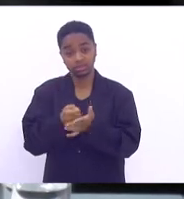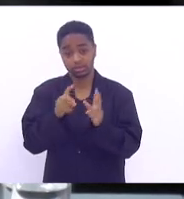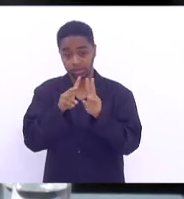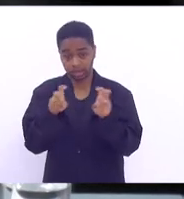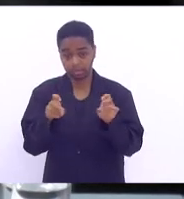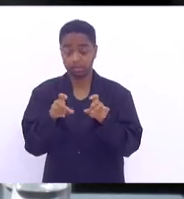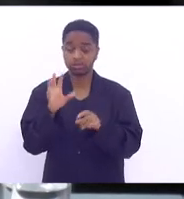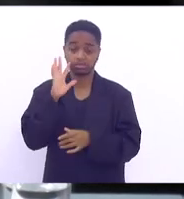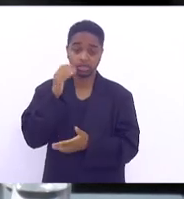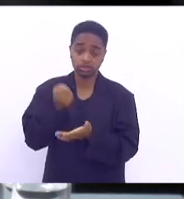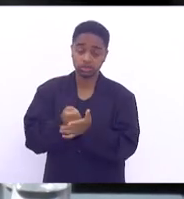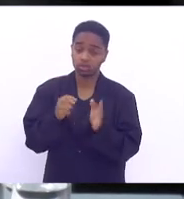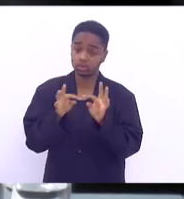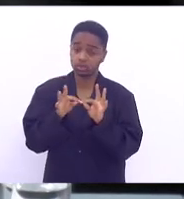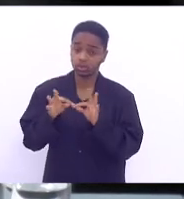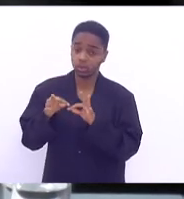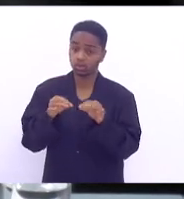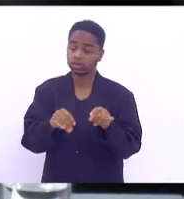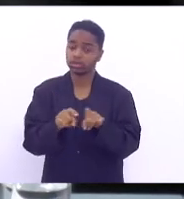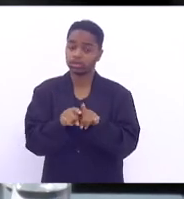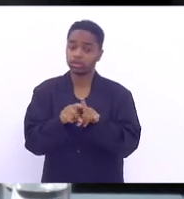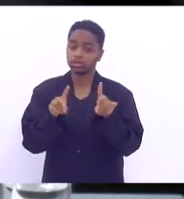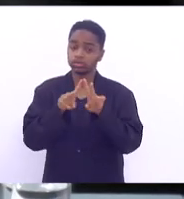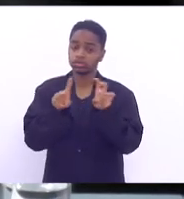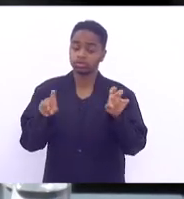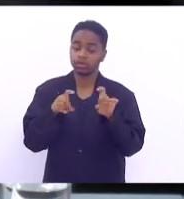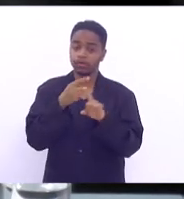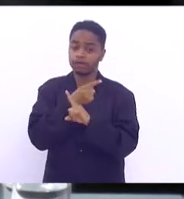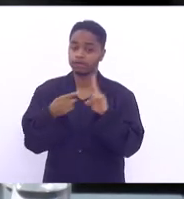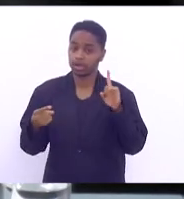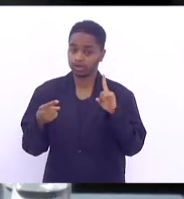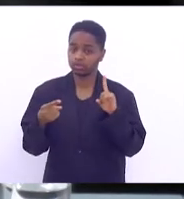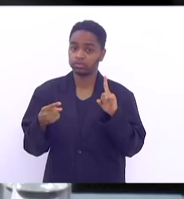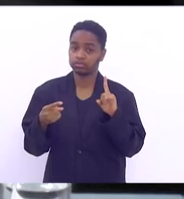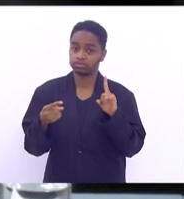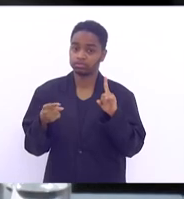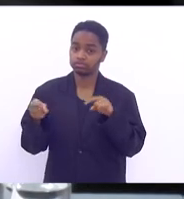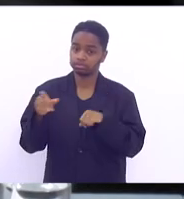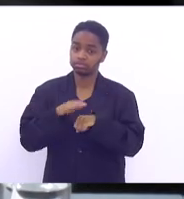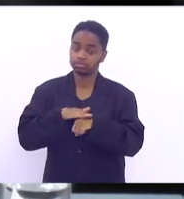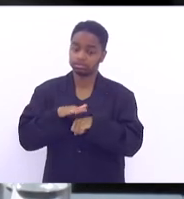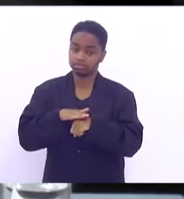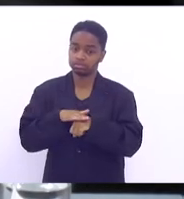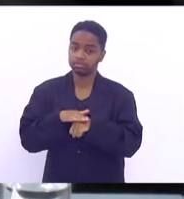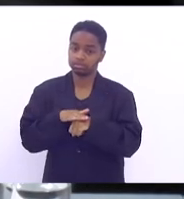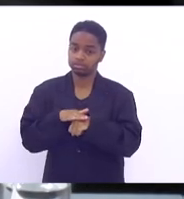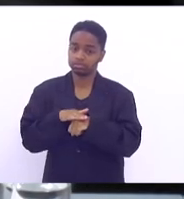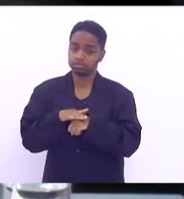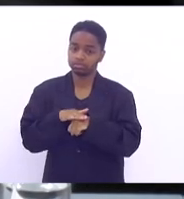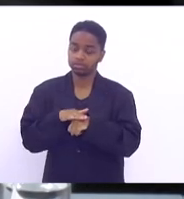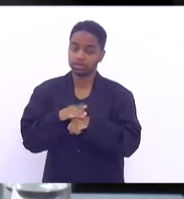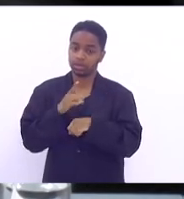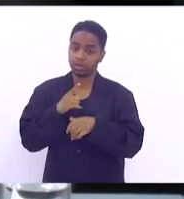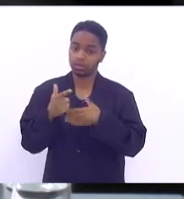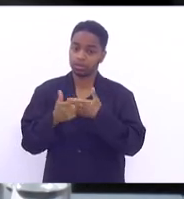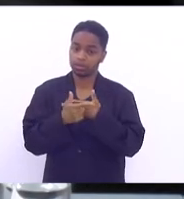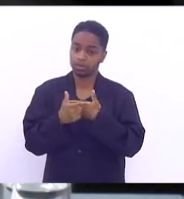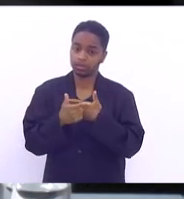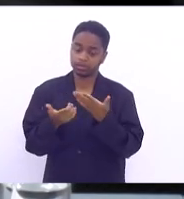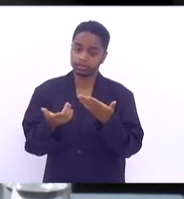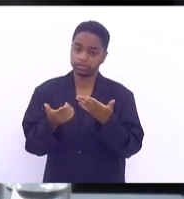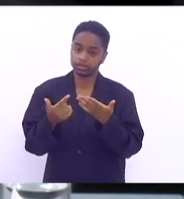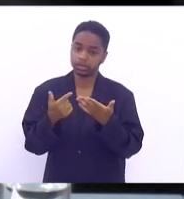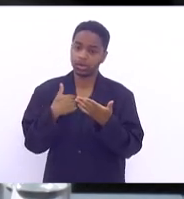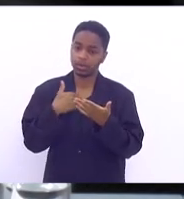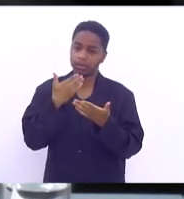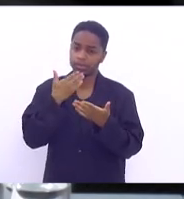inclusive sobre os vetos que Vossa Excelência para discutir. Tem essa função. Não, eu só pedi uma parte